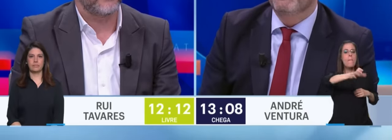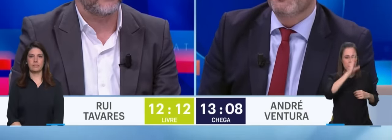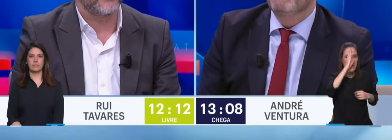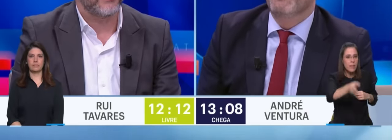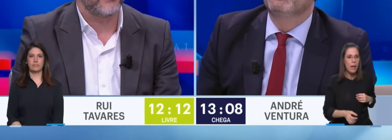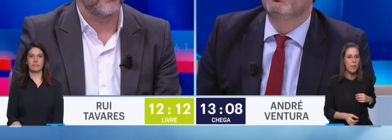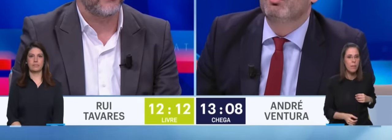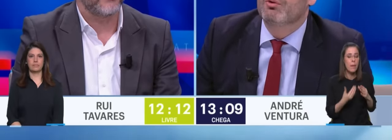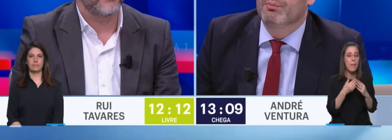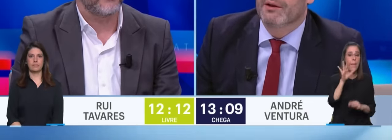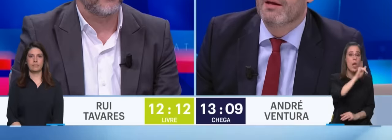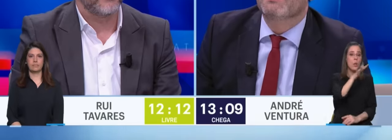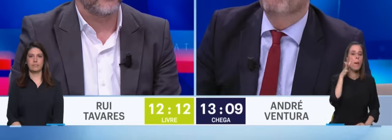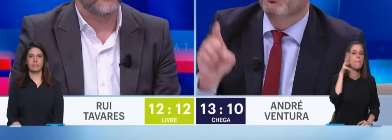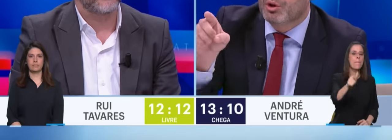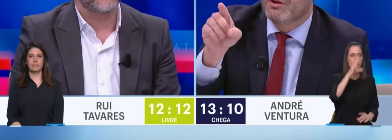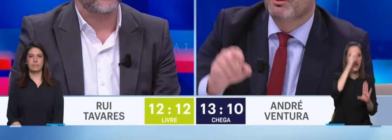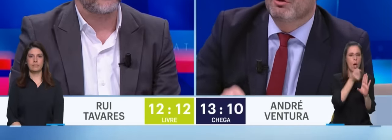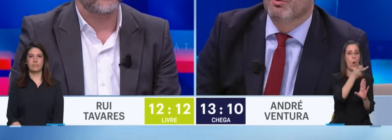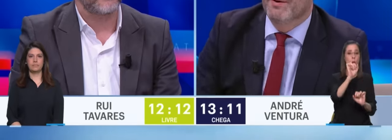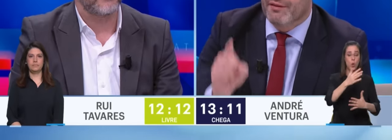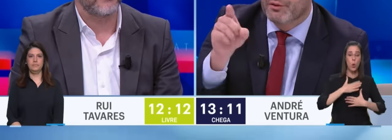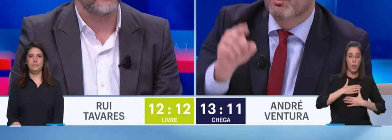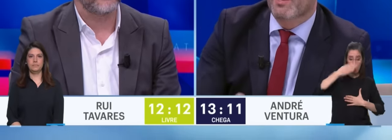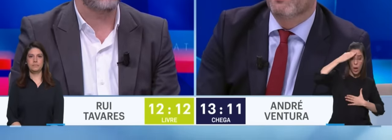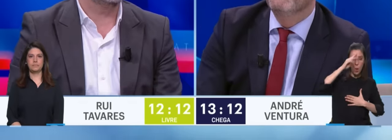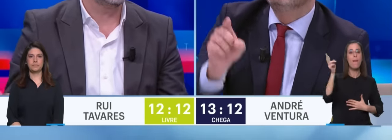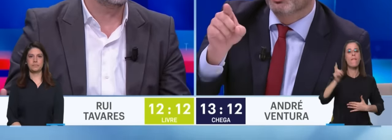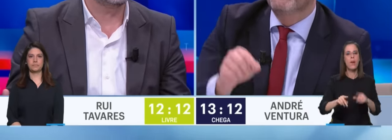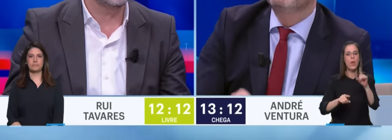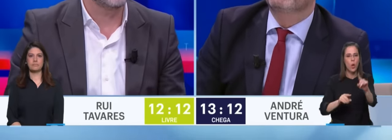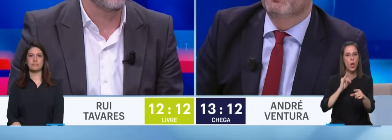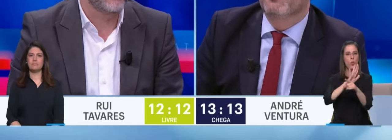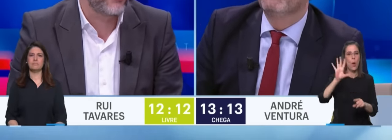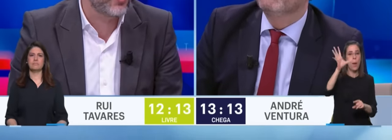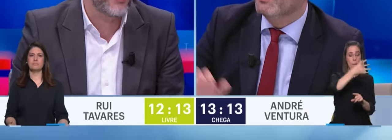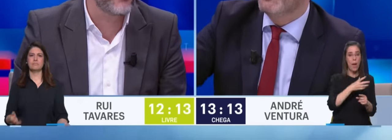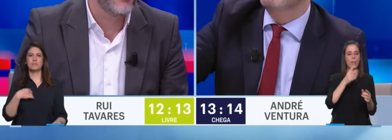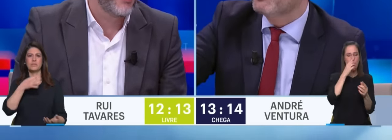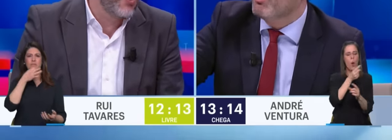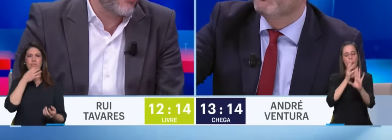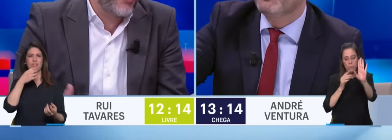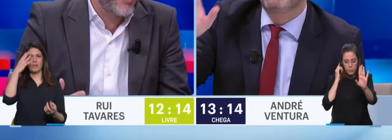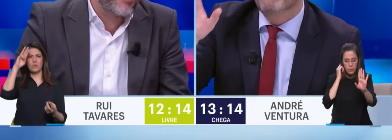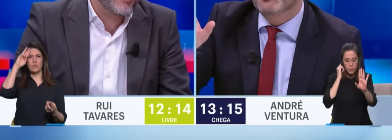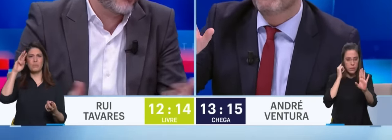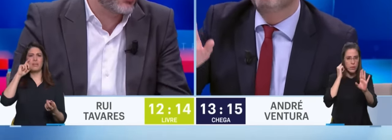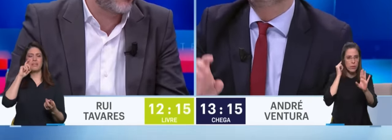Tavares mais de 200.000 sabe quant os seus amigos de Cuba e da Venezuela e outros países